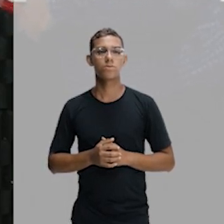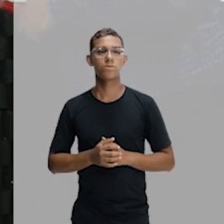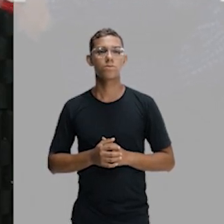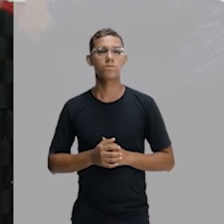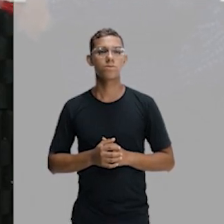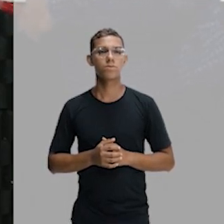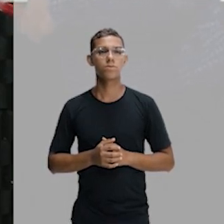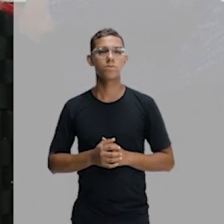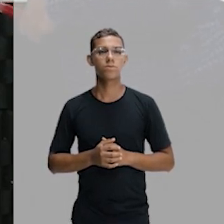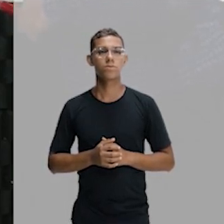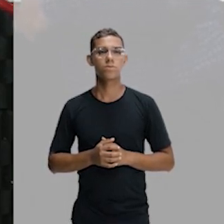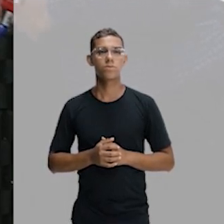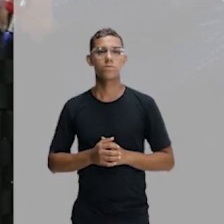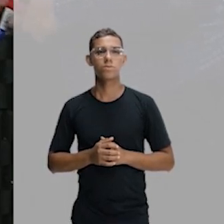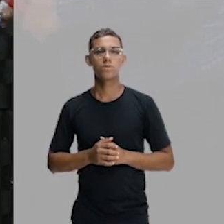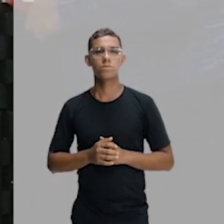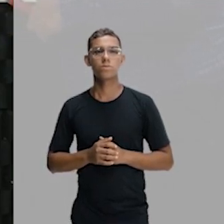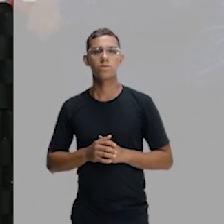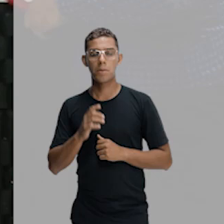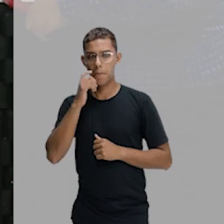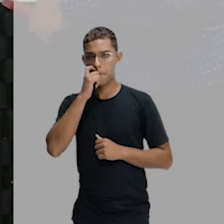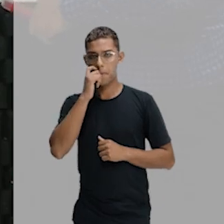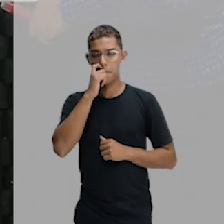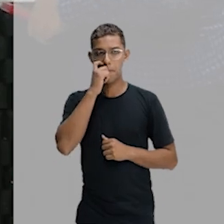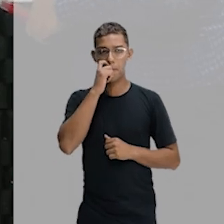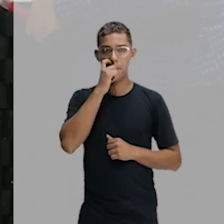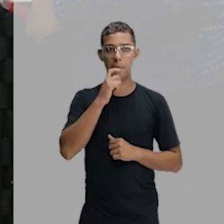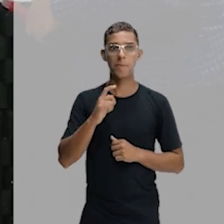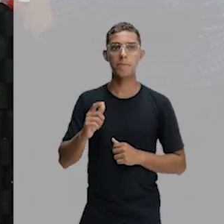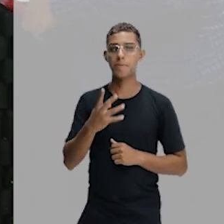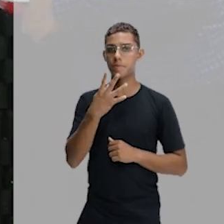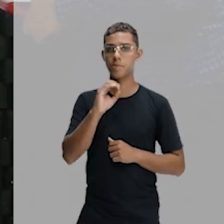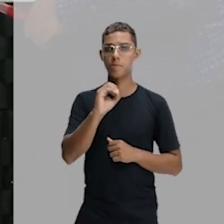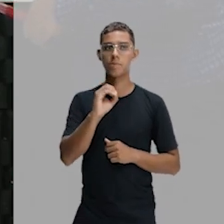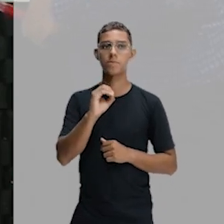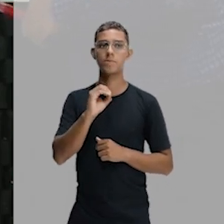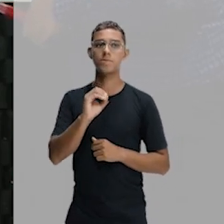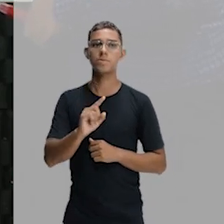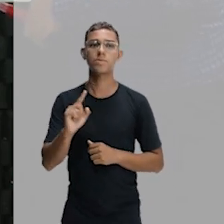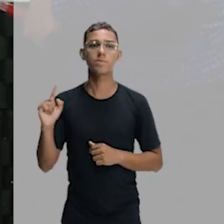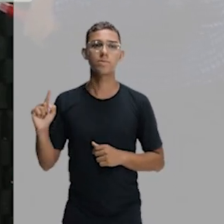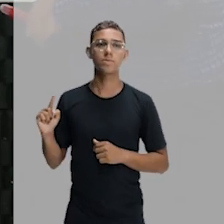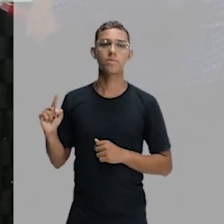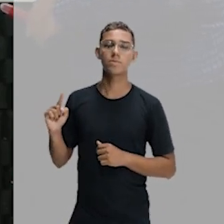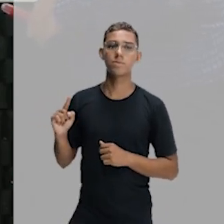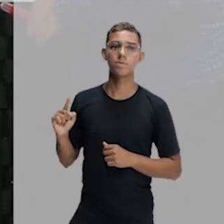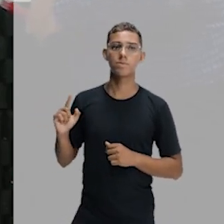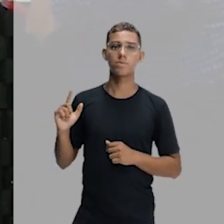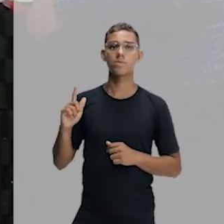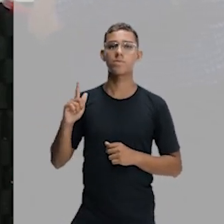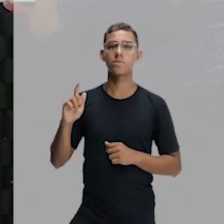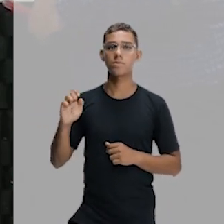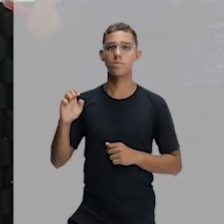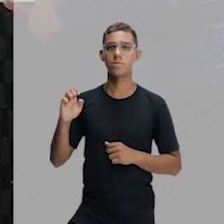40, né, pessoal? 40 indivíduos são do